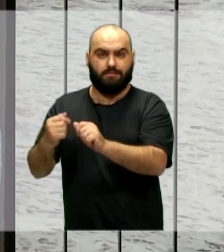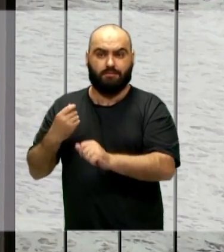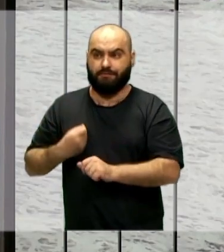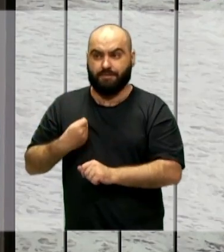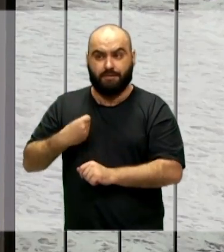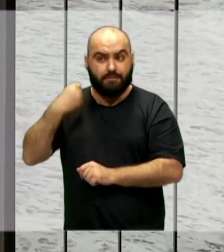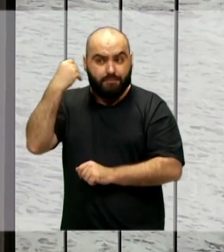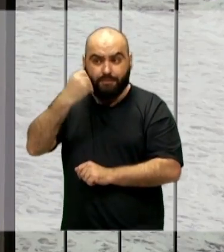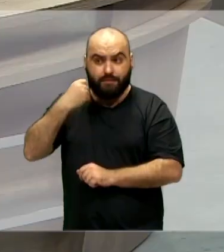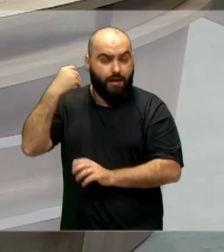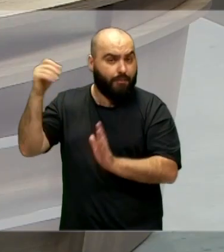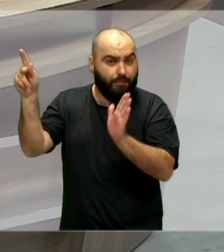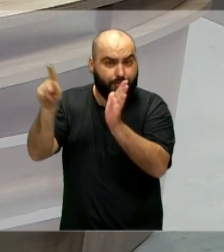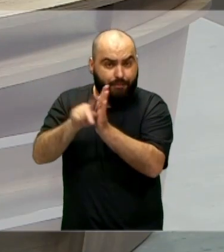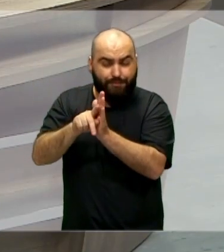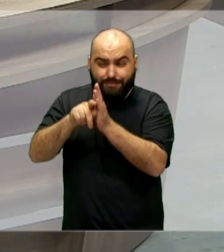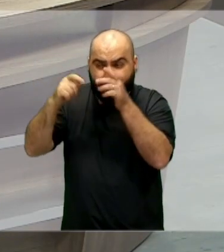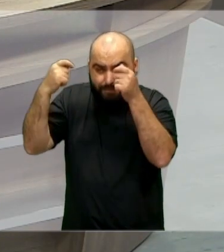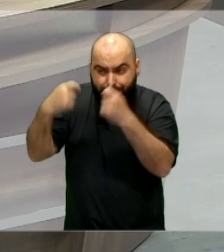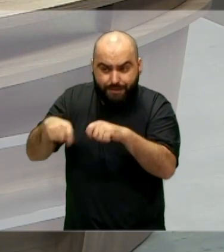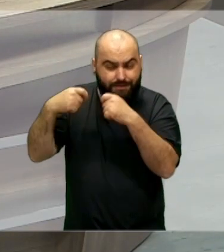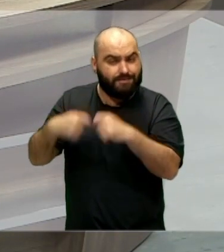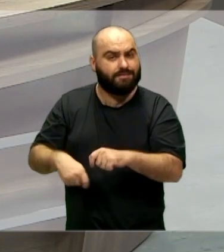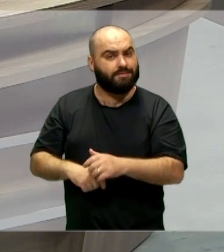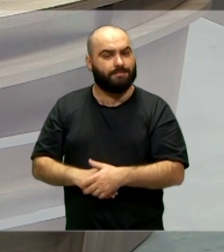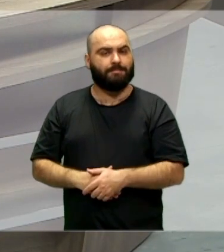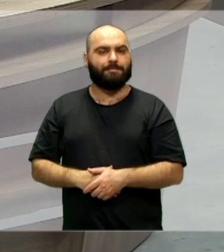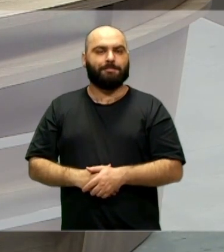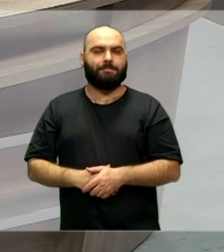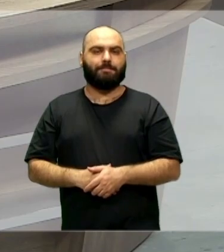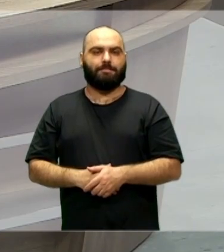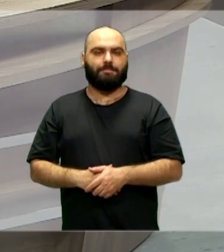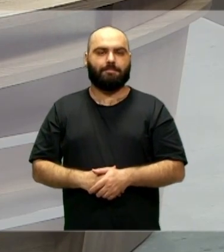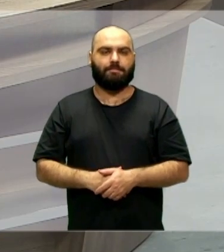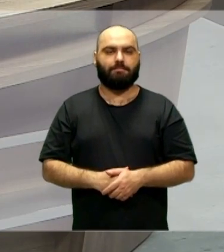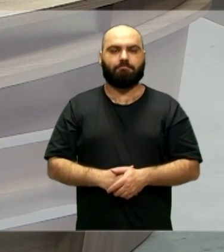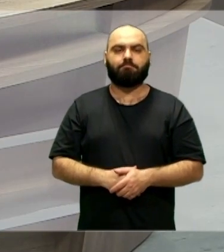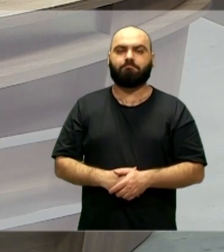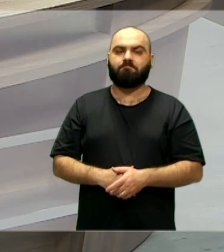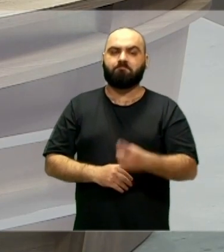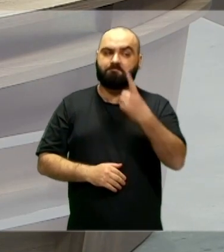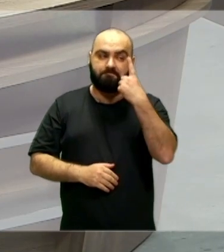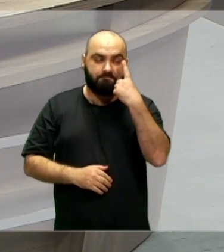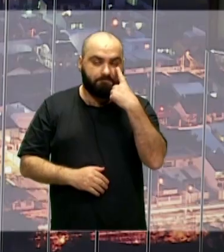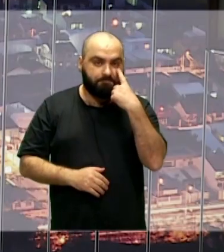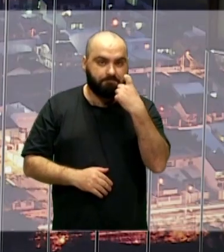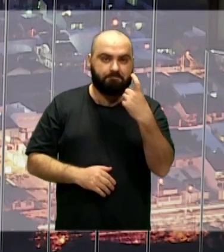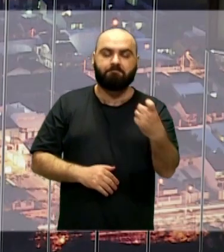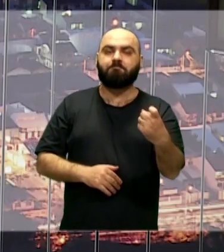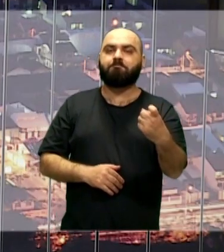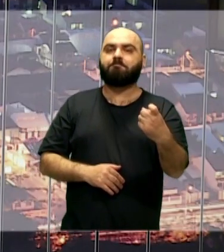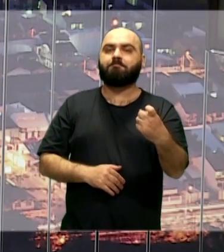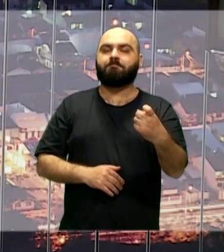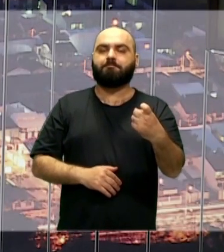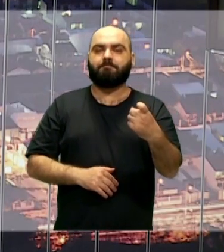bastante tempo e todo mundo tem que ocupar o seu cantinho aí. É muito interessante. E assim,